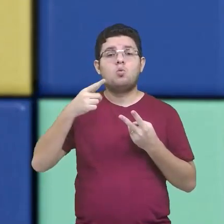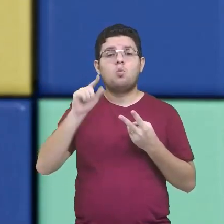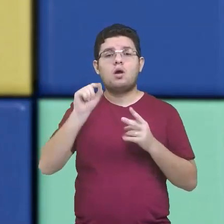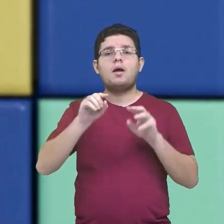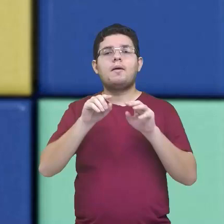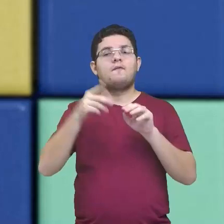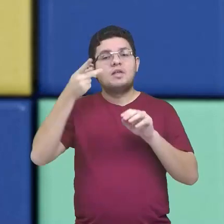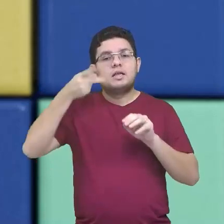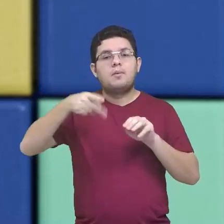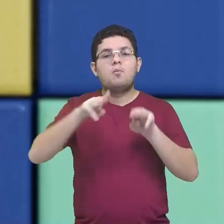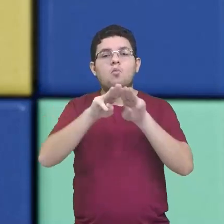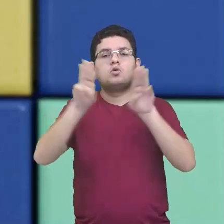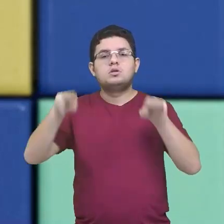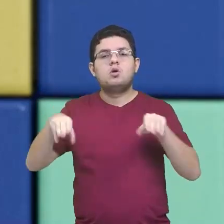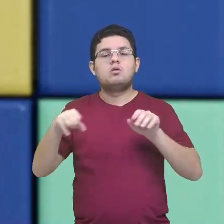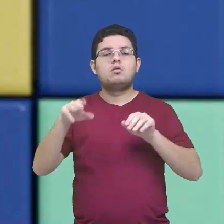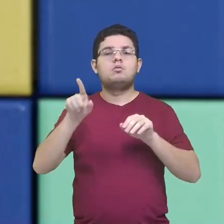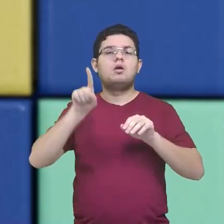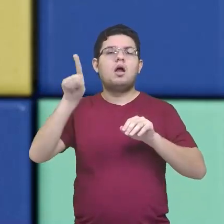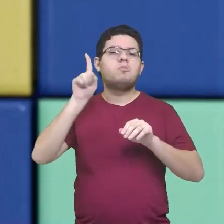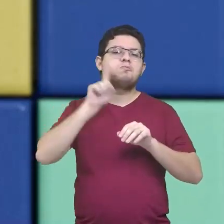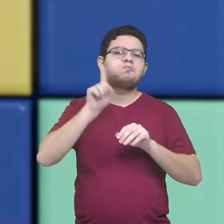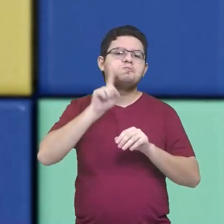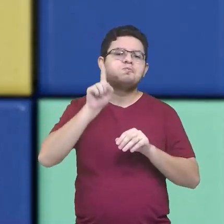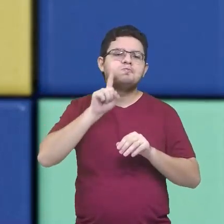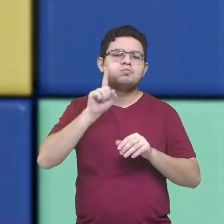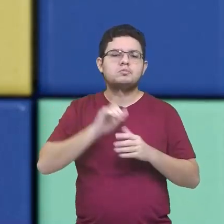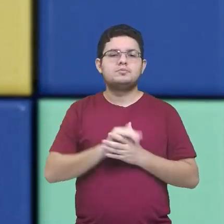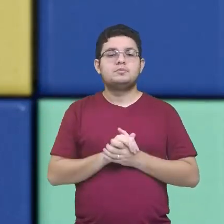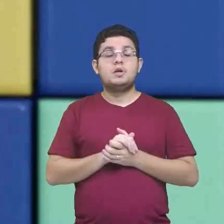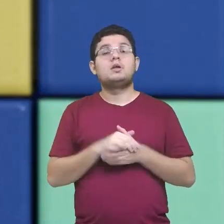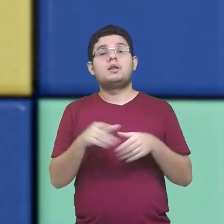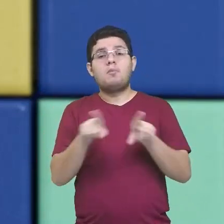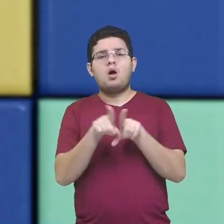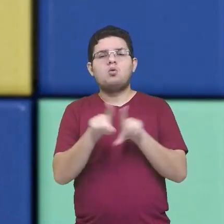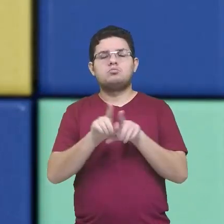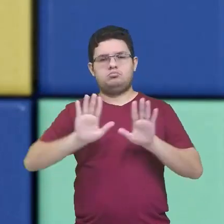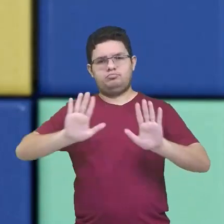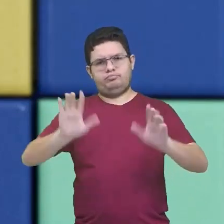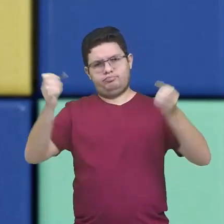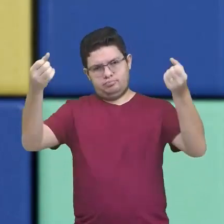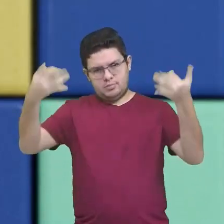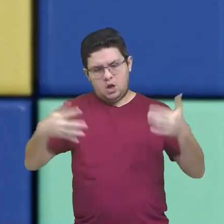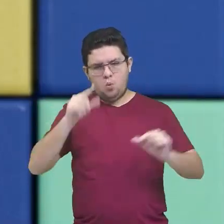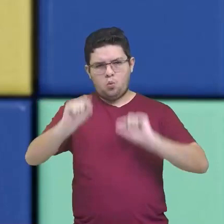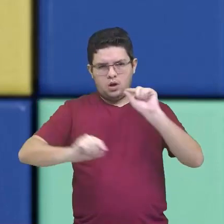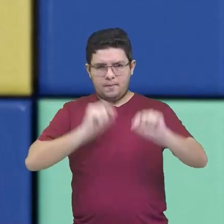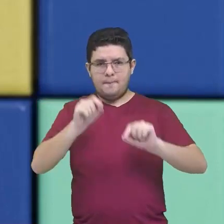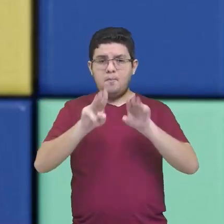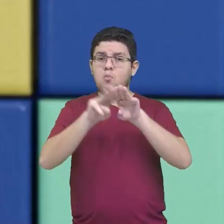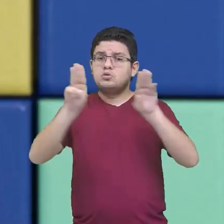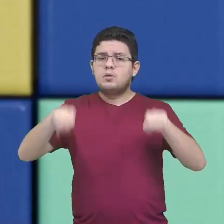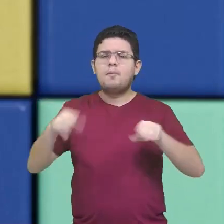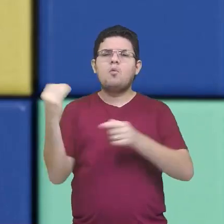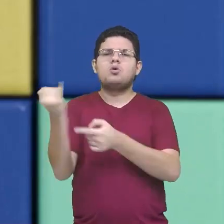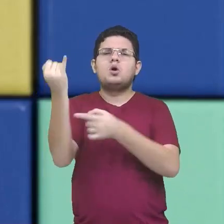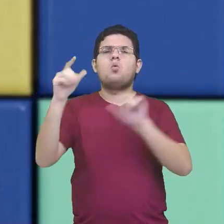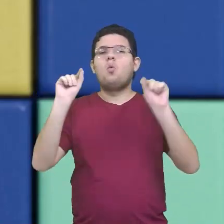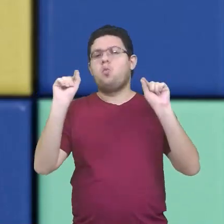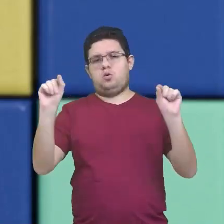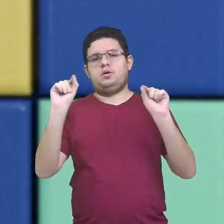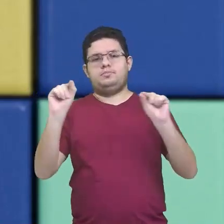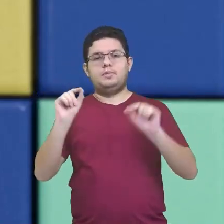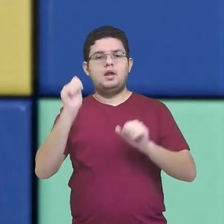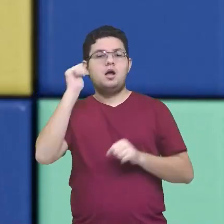não é? E uma coisa em relação à importância dos museus, né? Olha só, de acordo com a Beatriz, ela diz